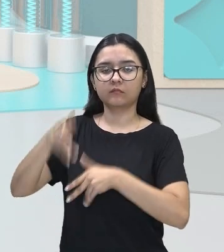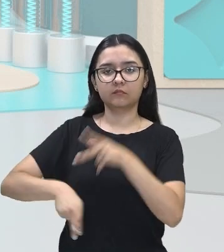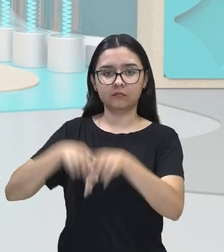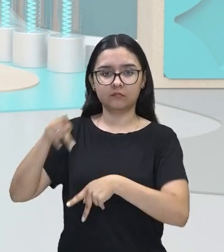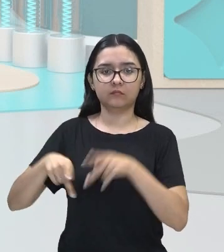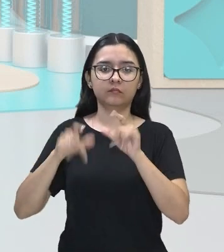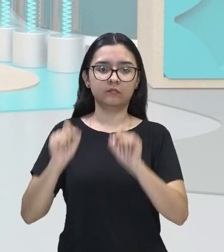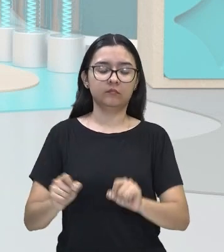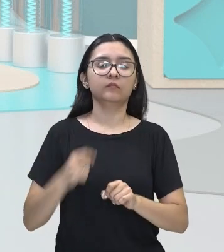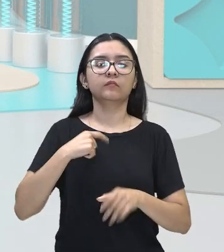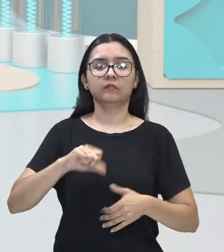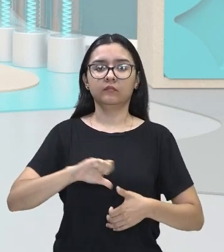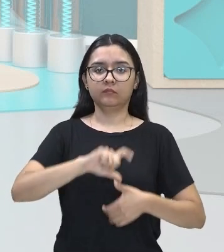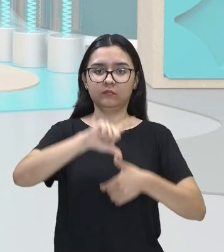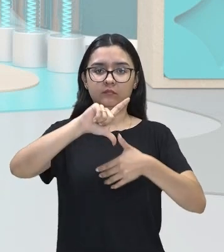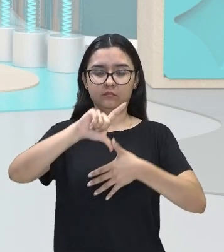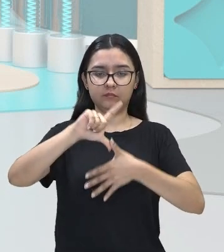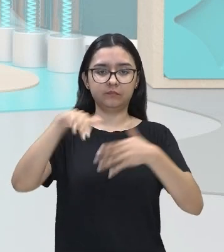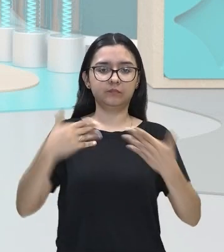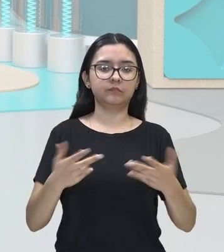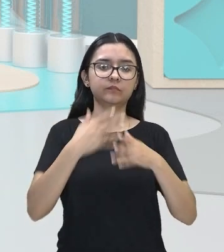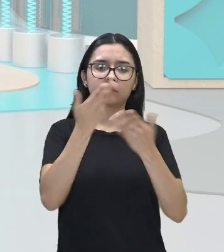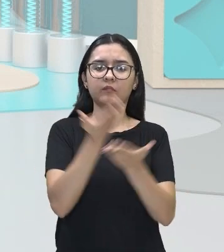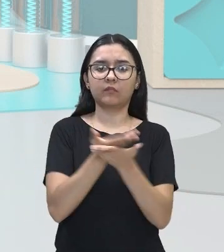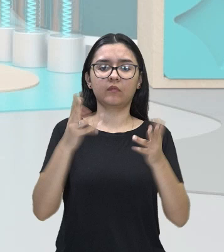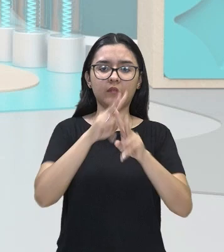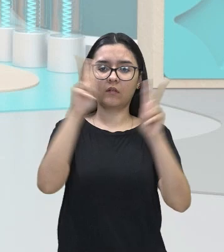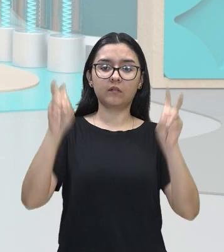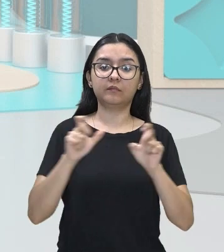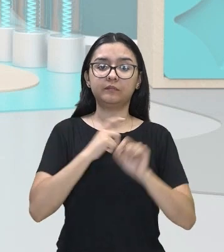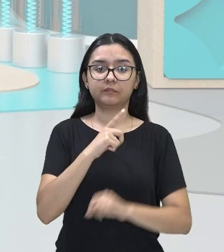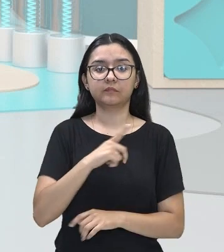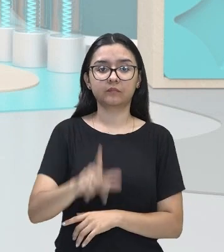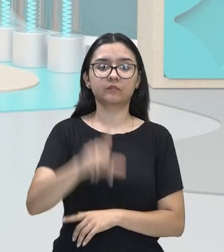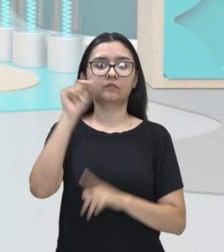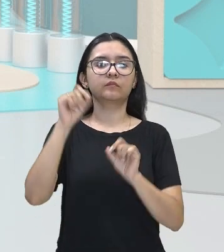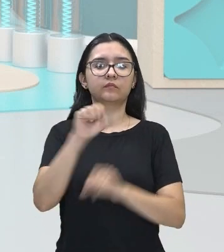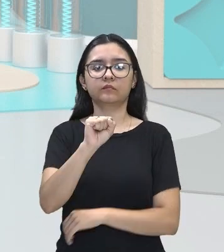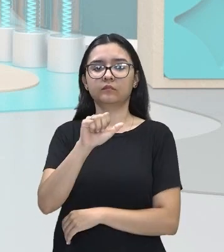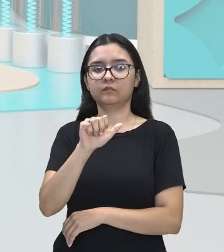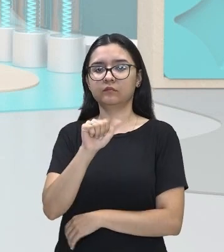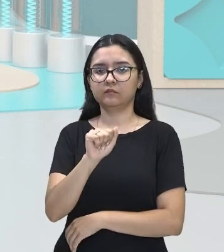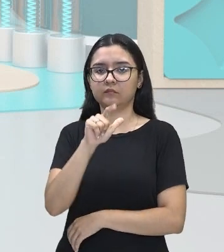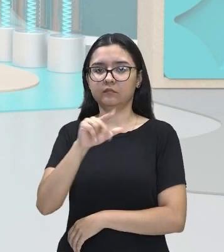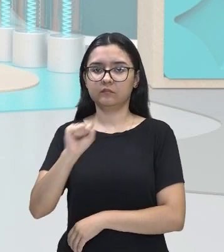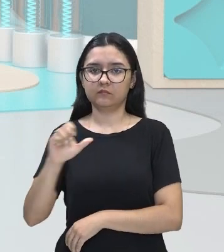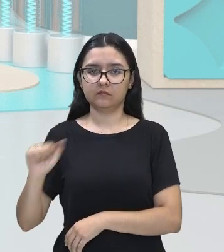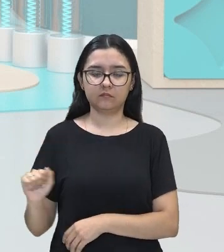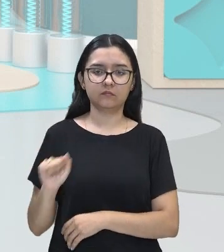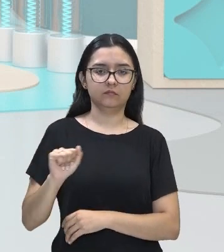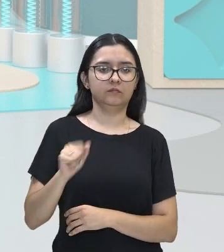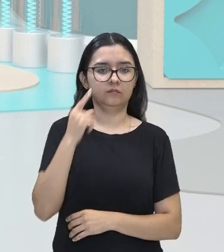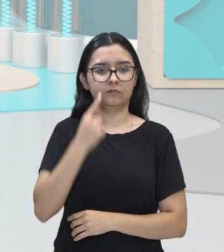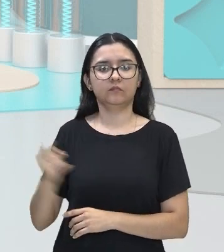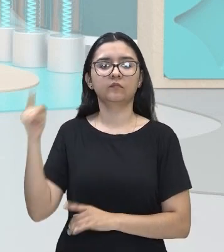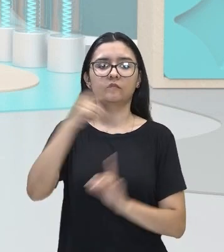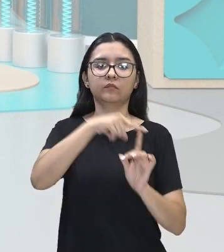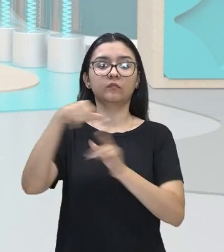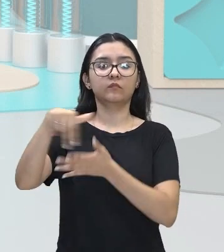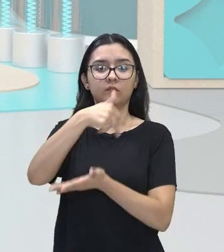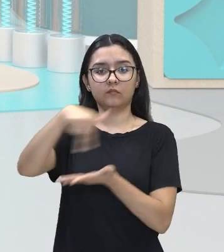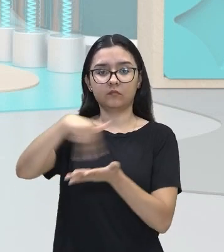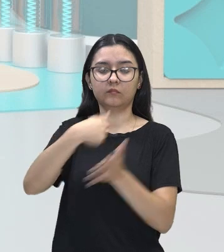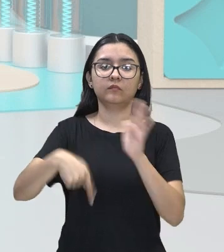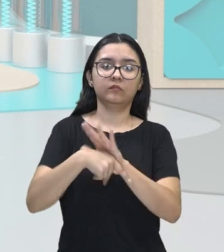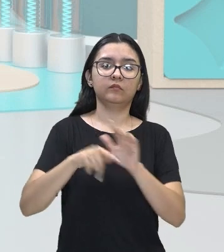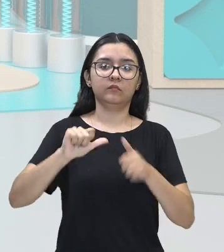latinos. E aí nós vamos falar nesta aula sobre um em específico que é a salsa. Olha só, A salsa é um estilo de dança